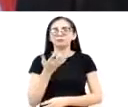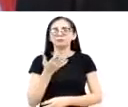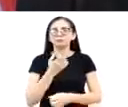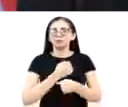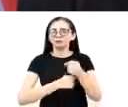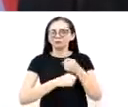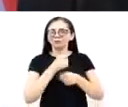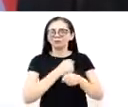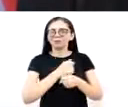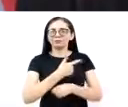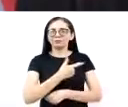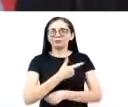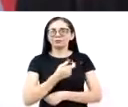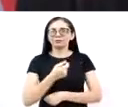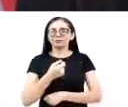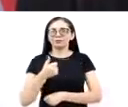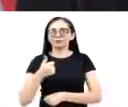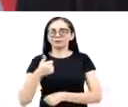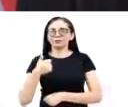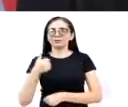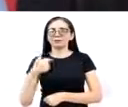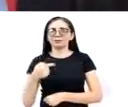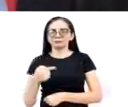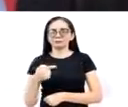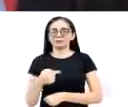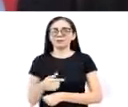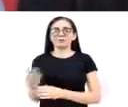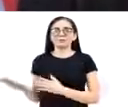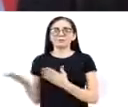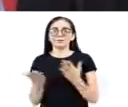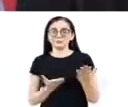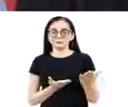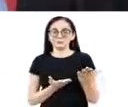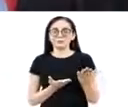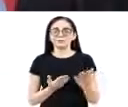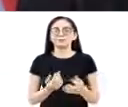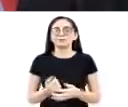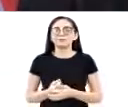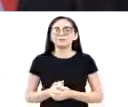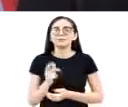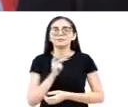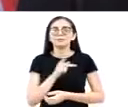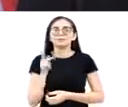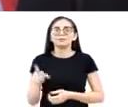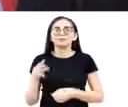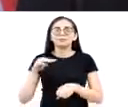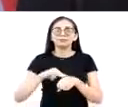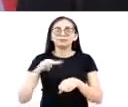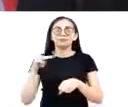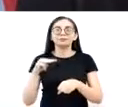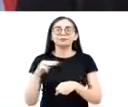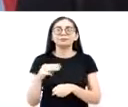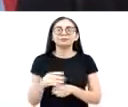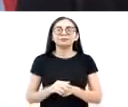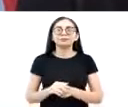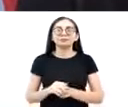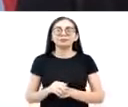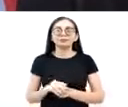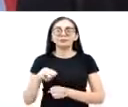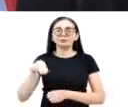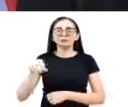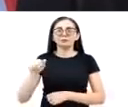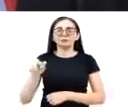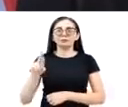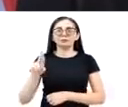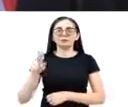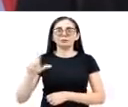o ano de 2017. Também vamos receber nesta mesa a professora